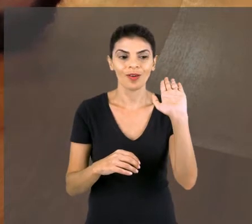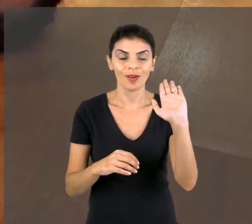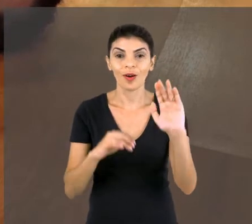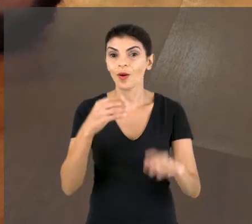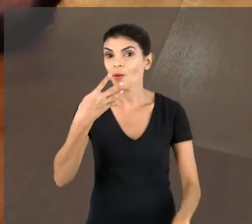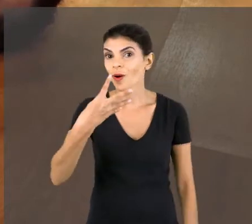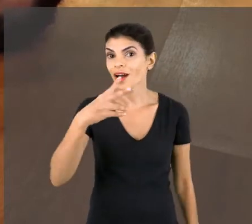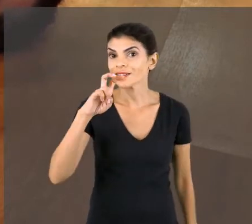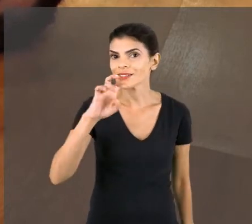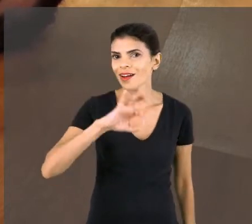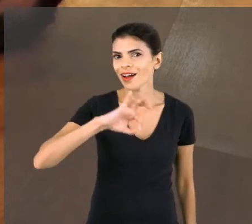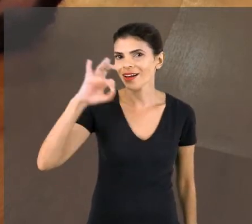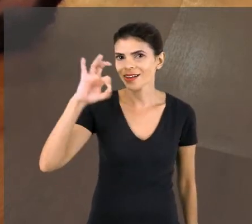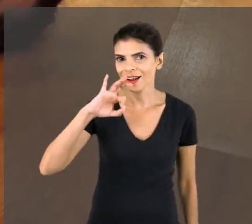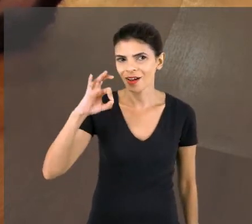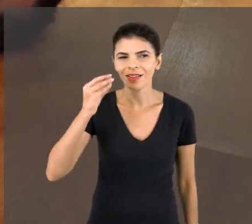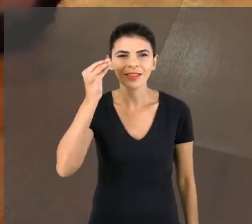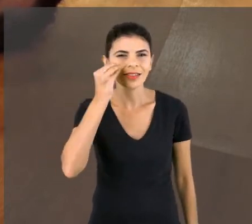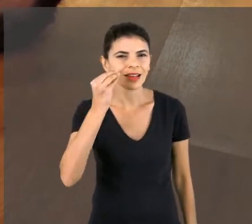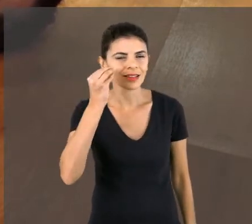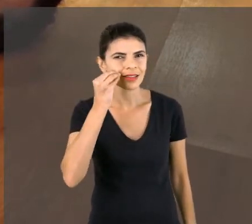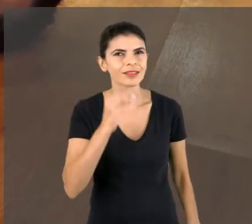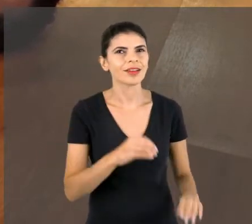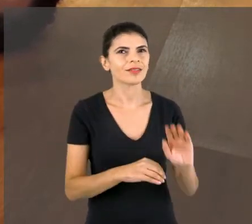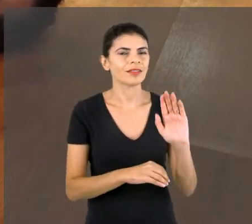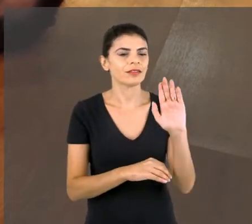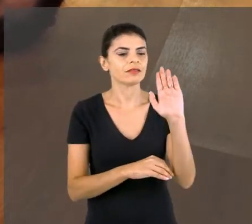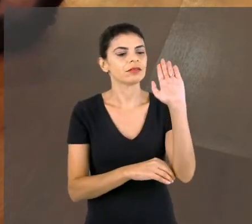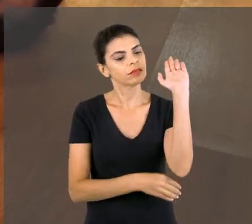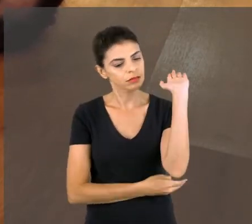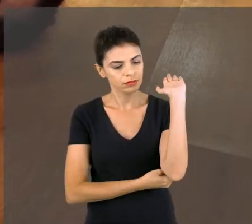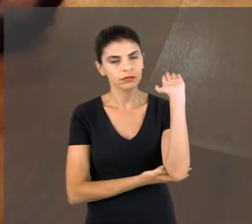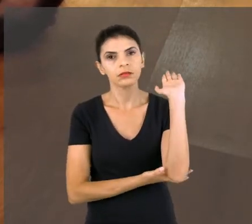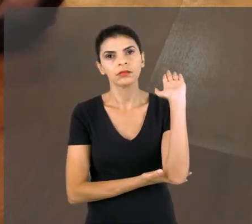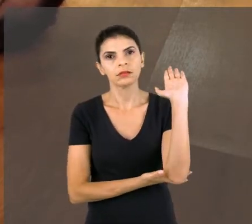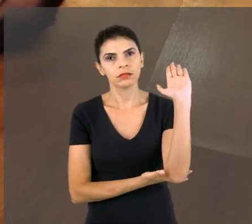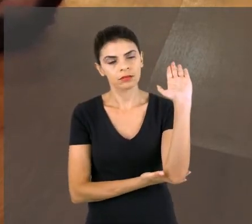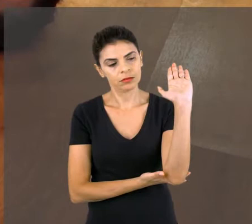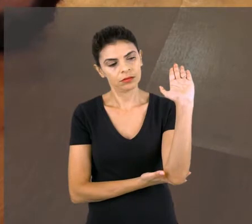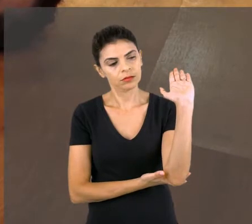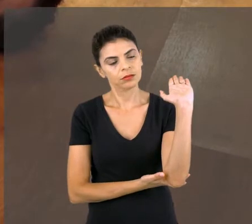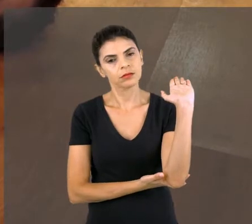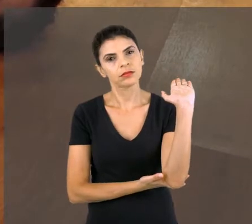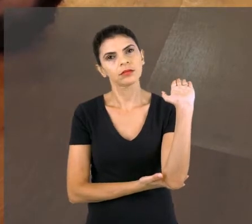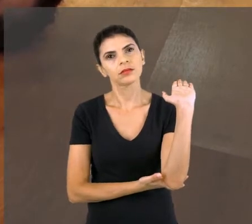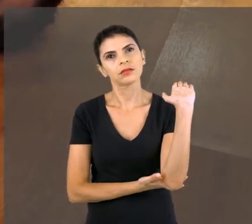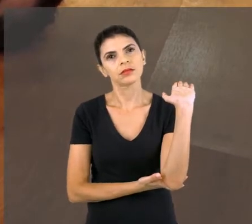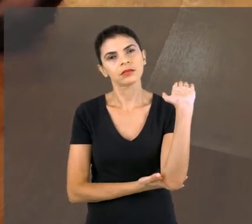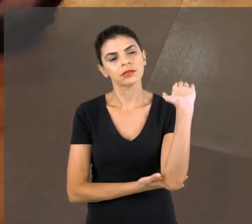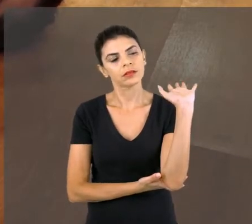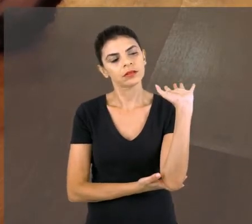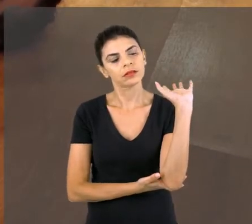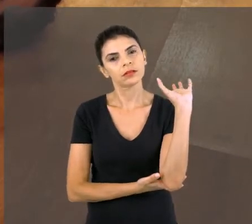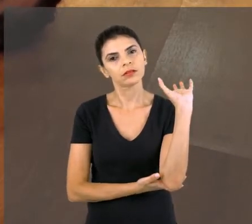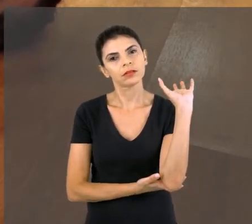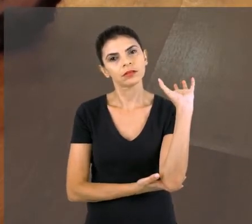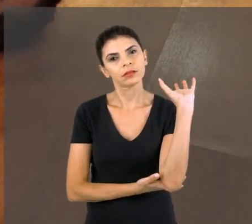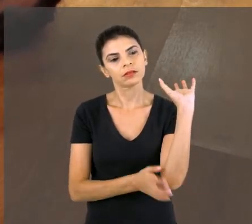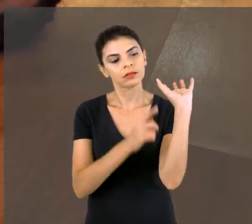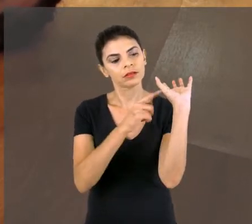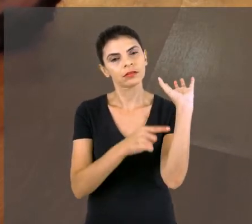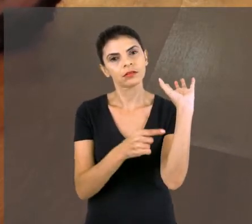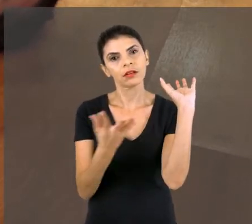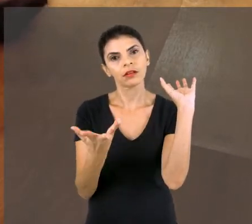o punho reto, e o punho lá a 90. Então, eu paro, o punho aqui a 45 graus, e essa é a minha